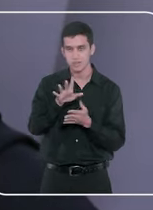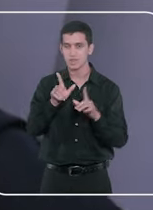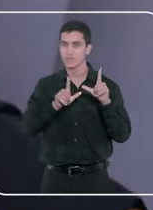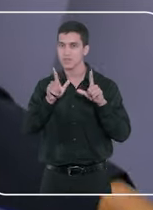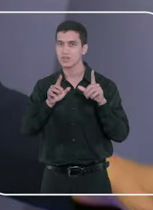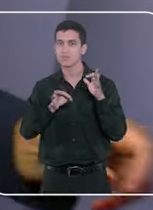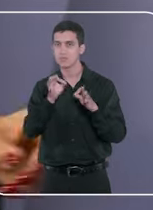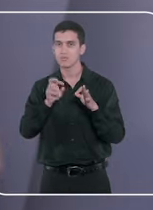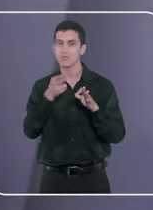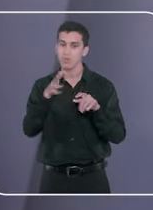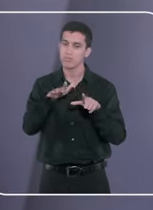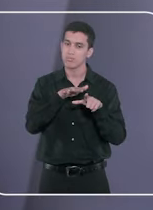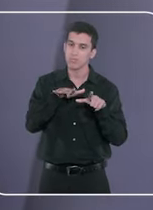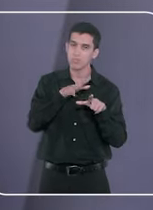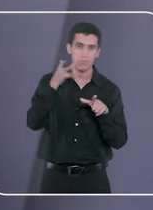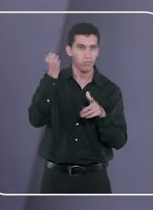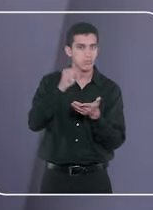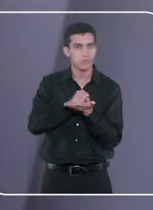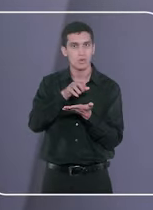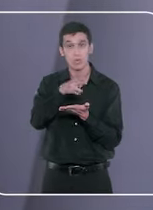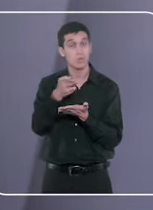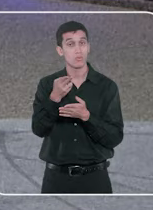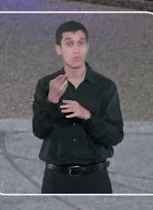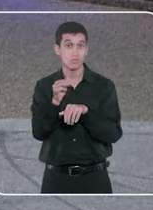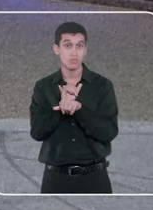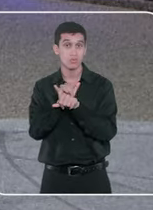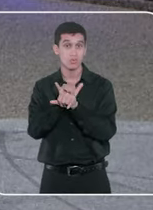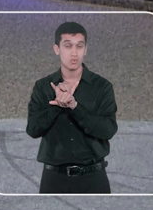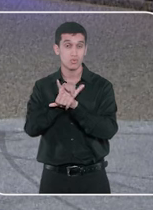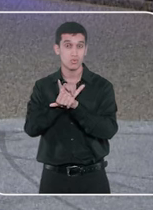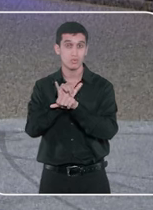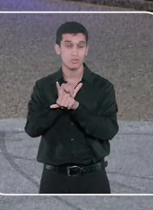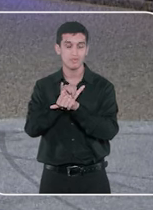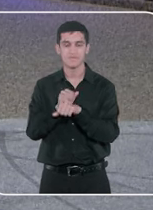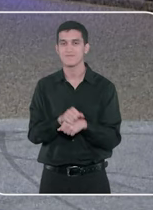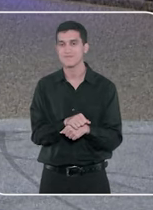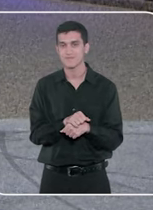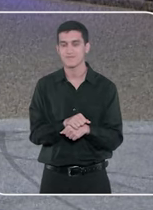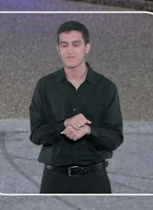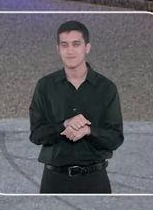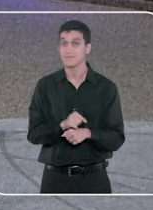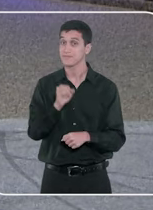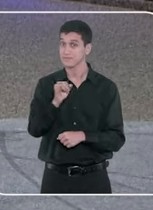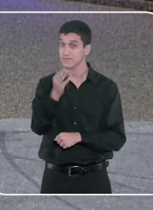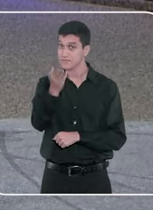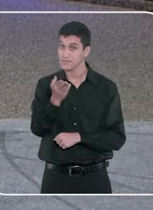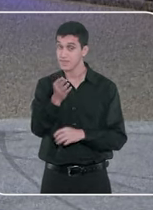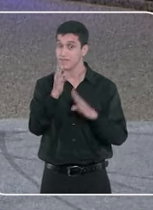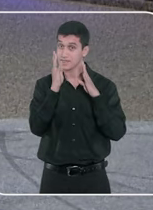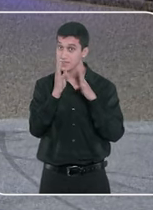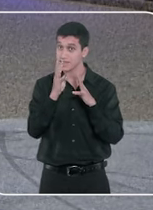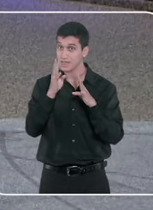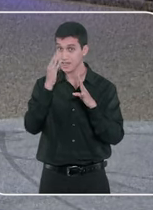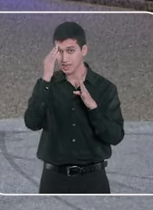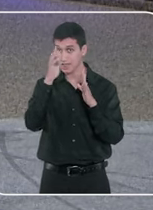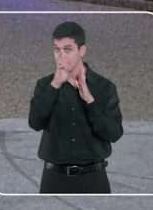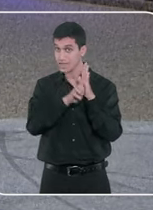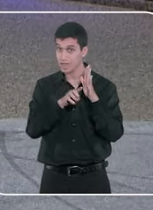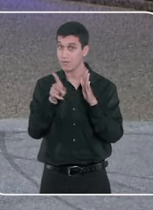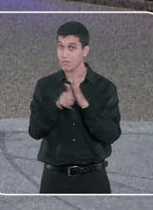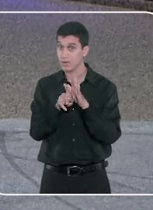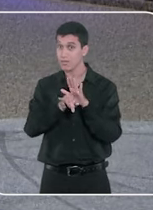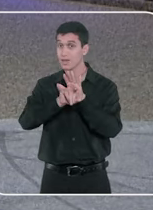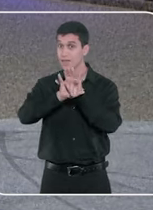nas plataformas de podcast, ou ainda no YouTube. E se você assistiu ao Entender Direito pelo YouTube,